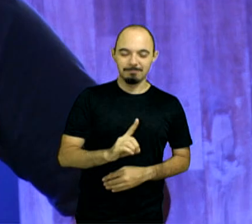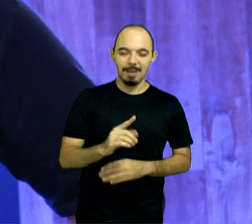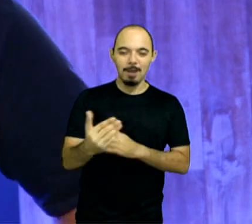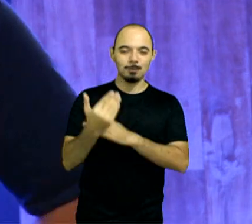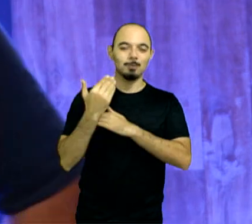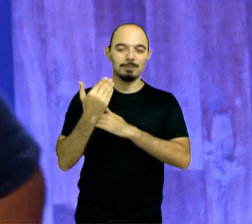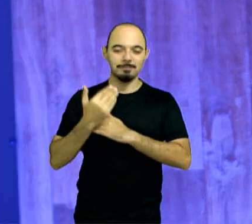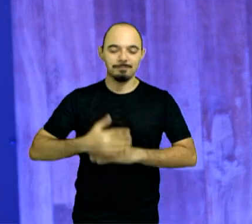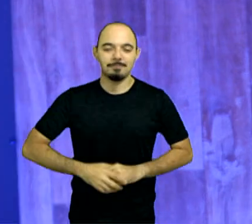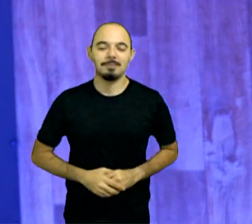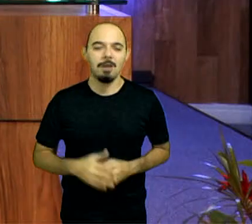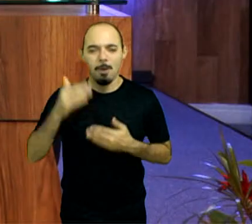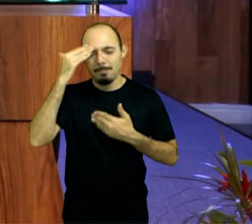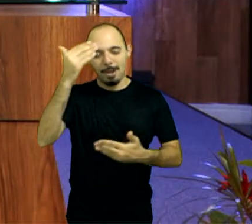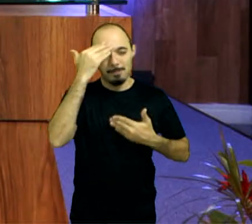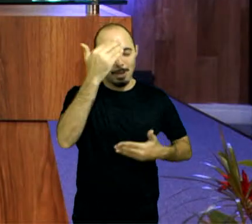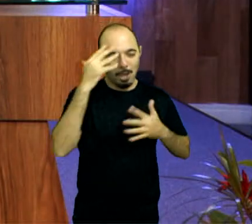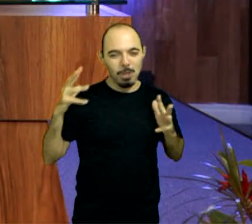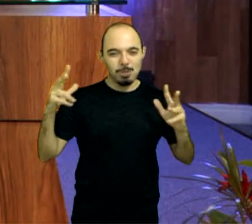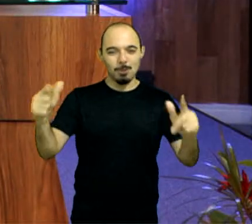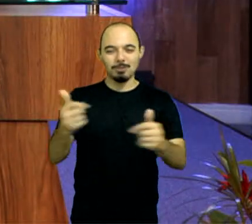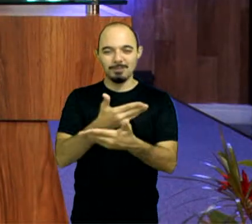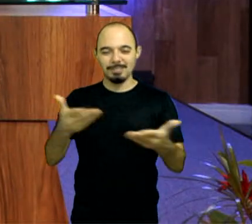obrigado, viu? Deus abençoe.